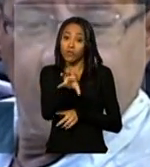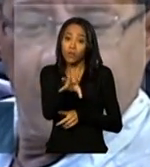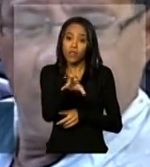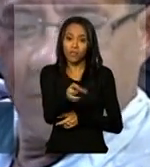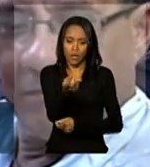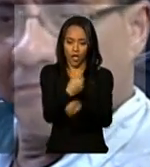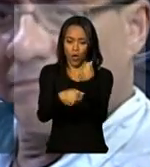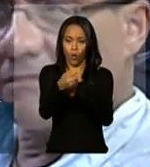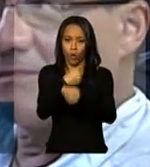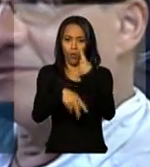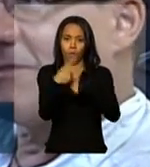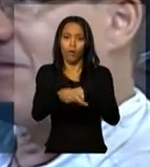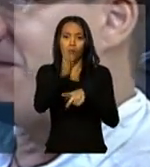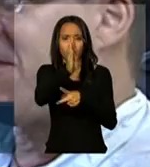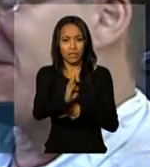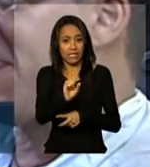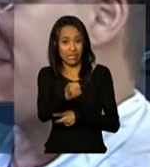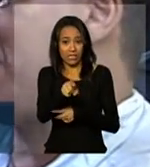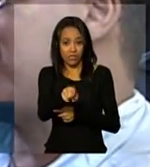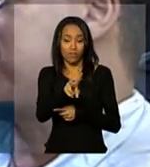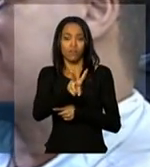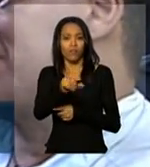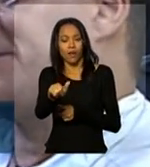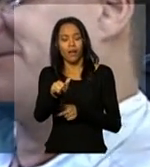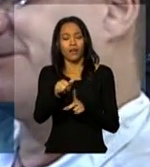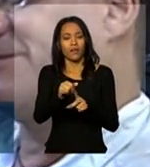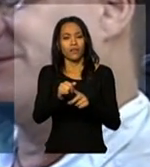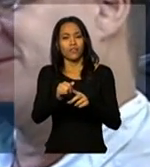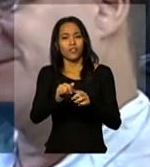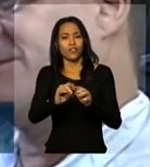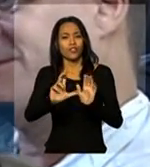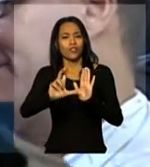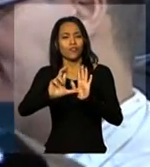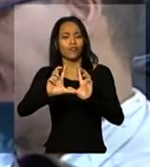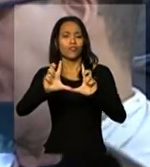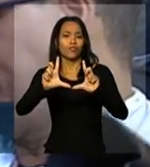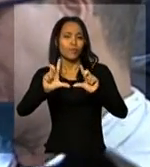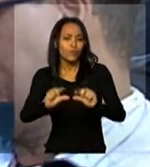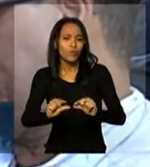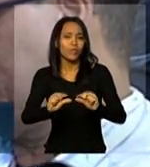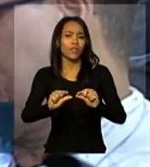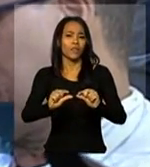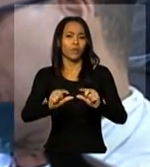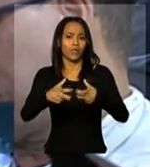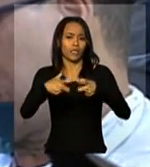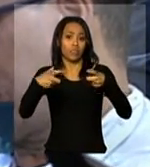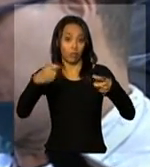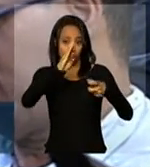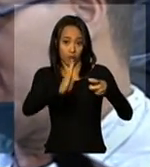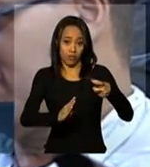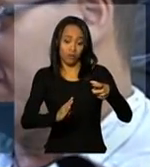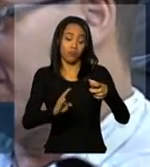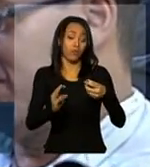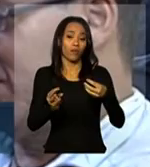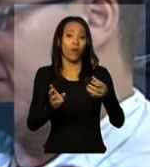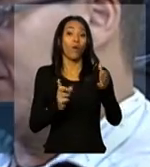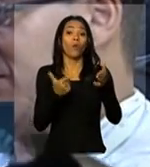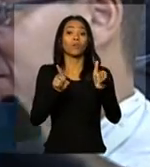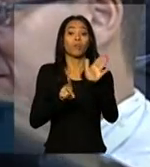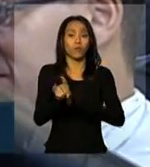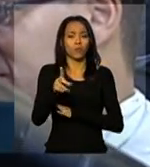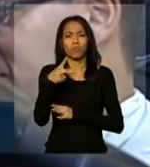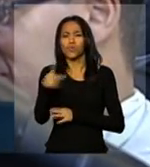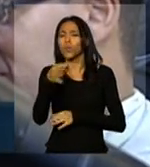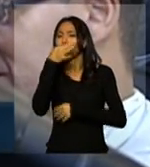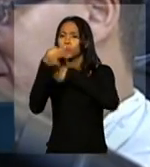brasileira, se isso vai tirar um pouco da capacidade de crescimento do país. pedir também para o senhor o seguinte, por toda a análise